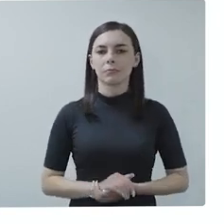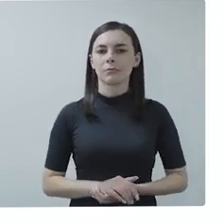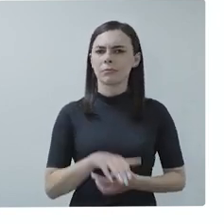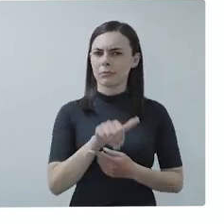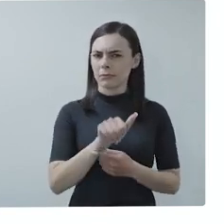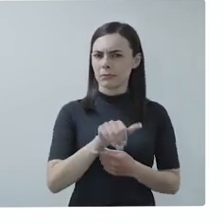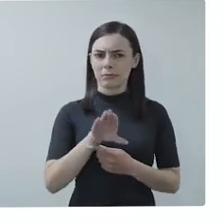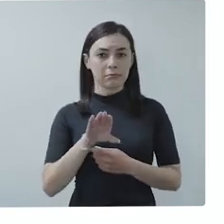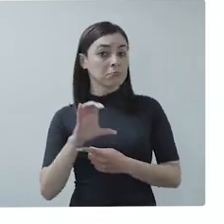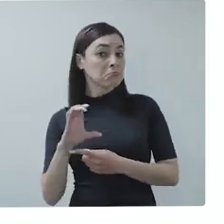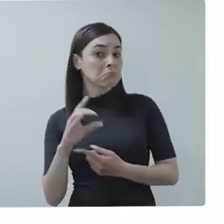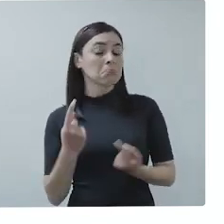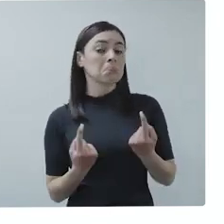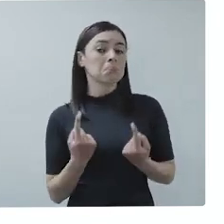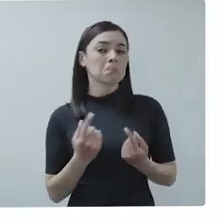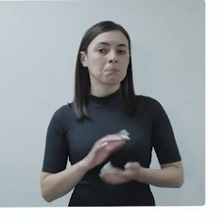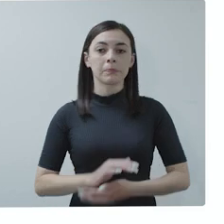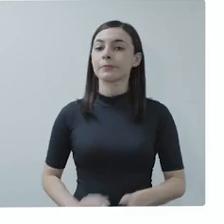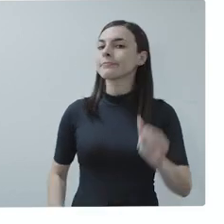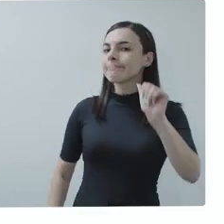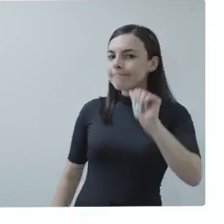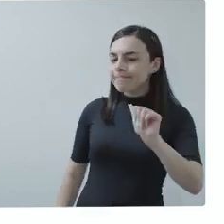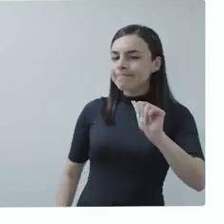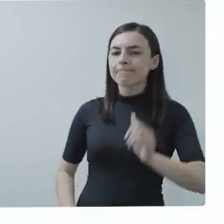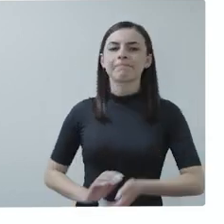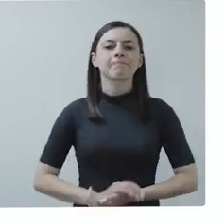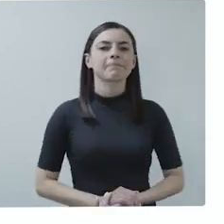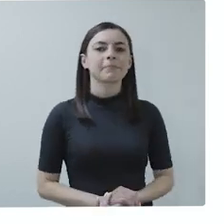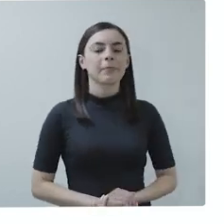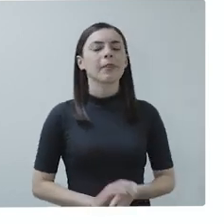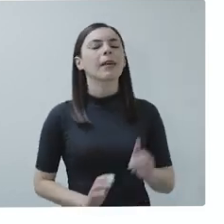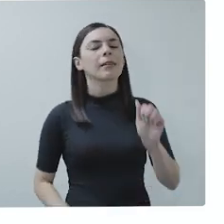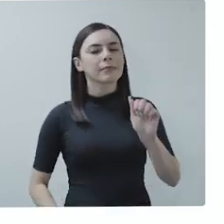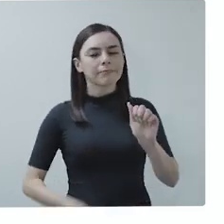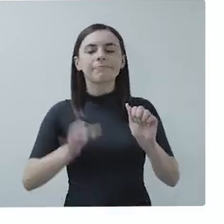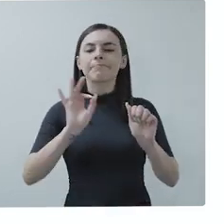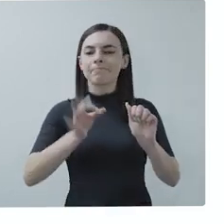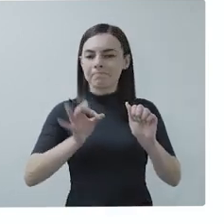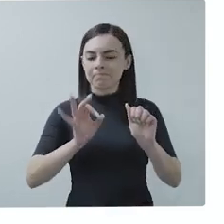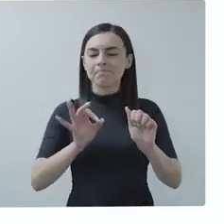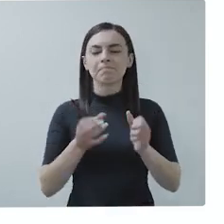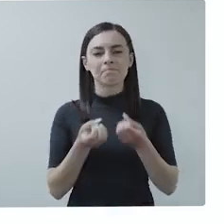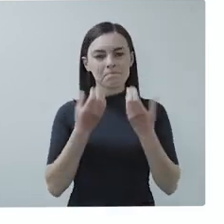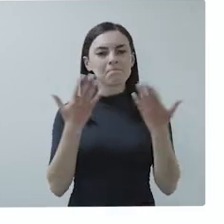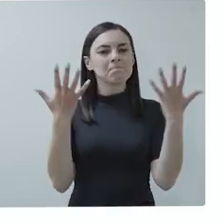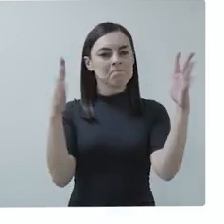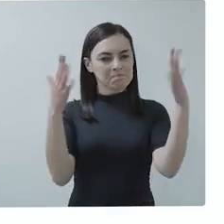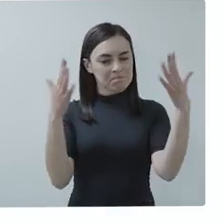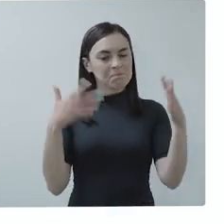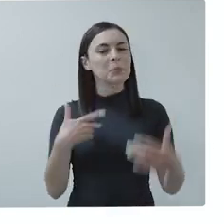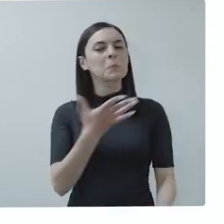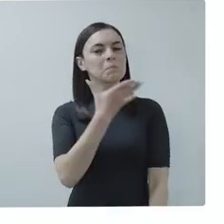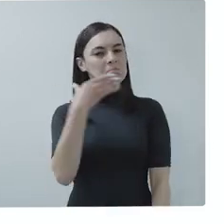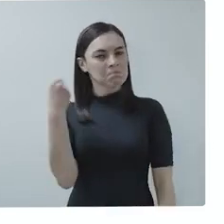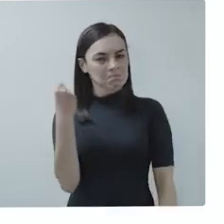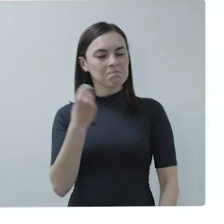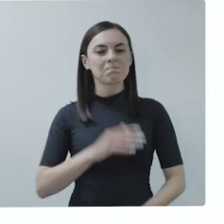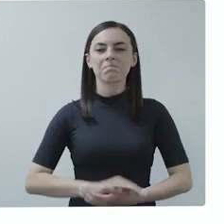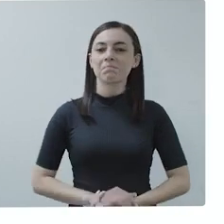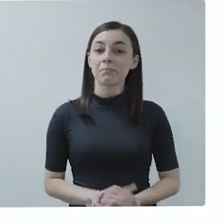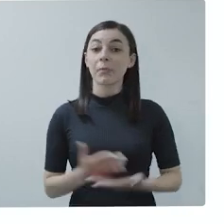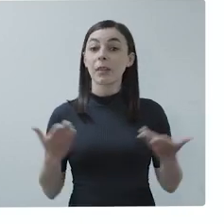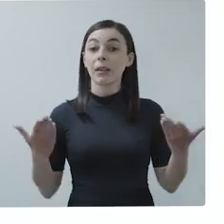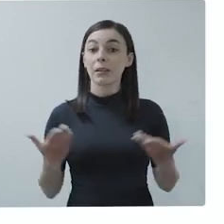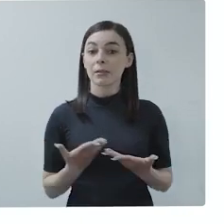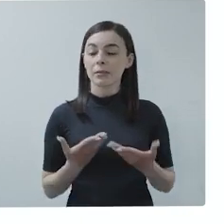A letra A, B ou C? A! Ah, muito bem! Gostei de ver!